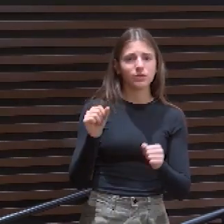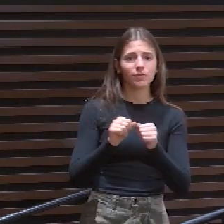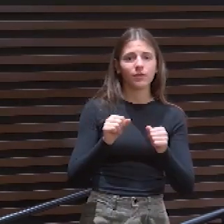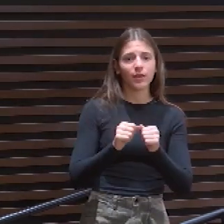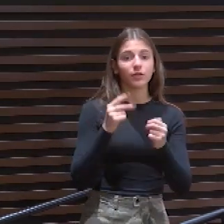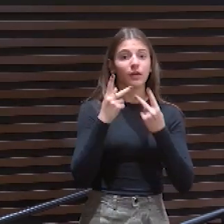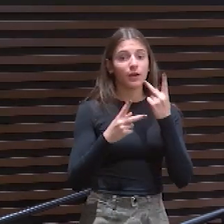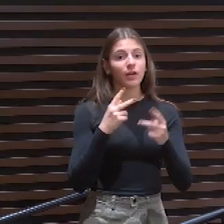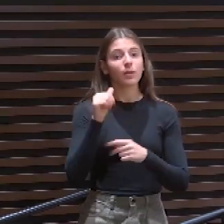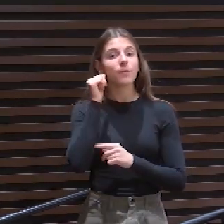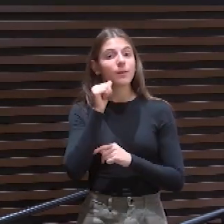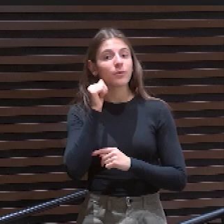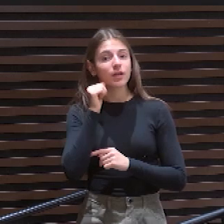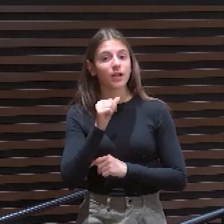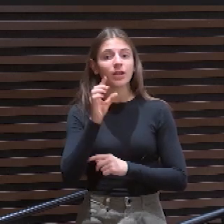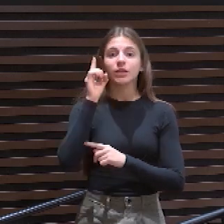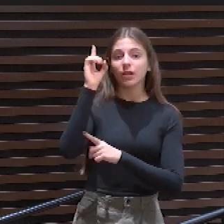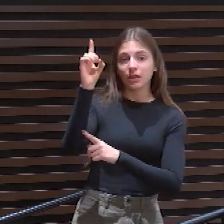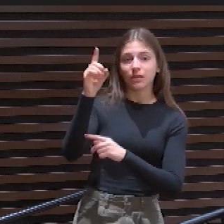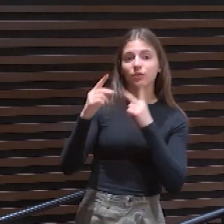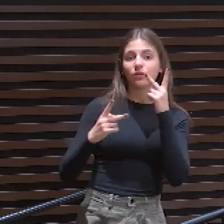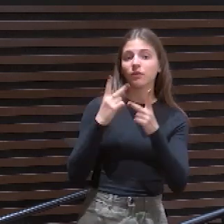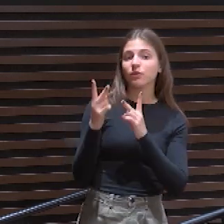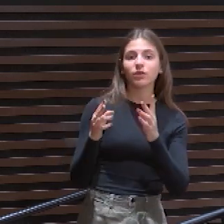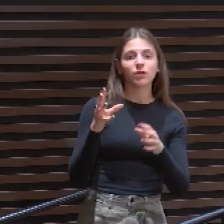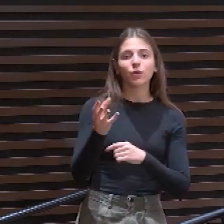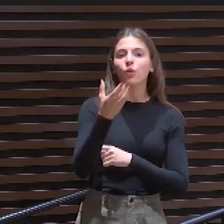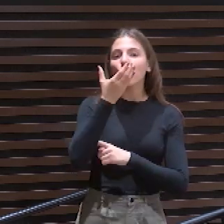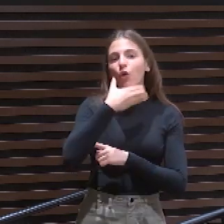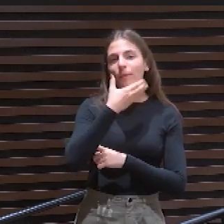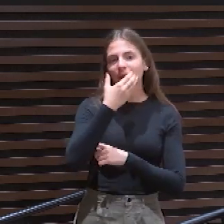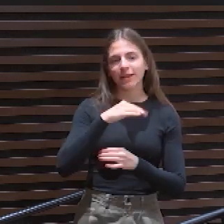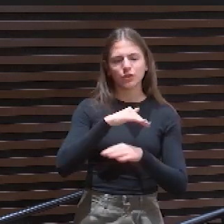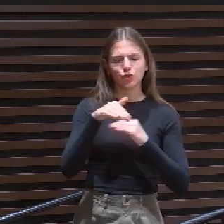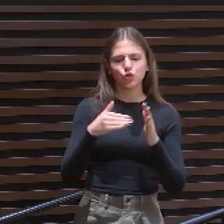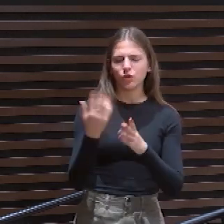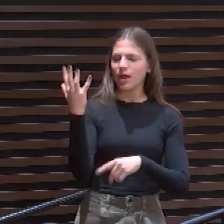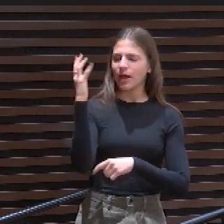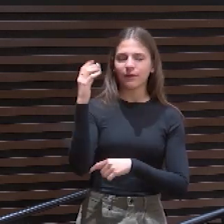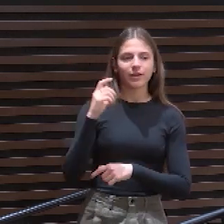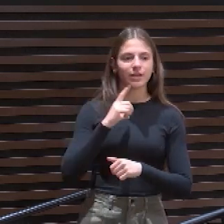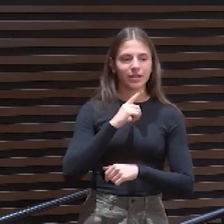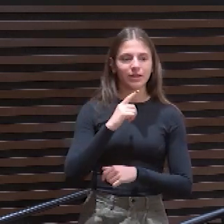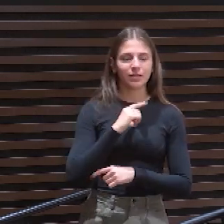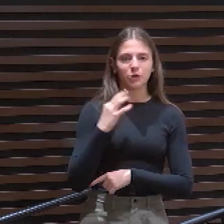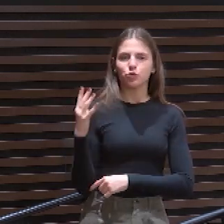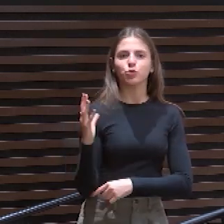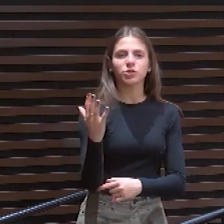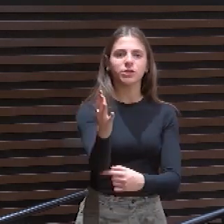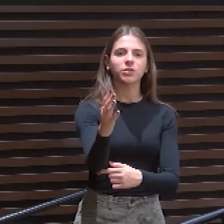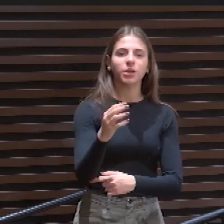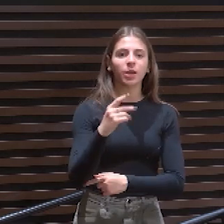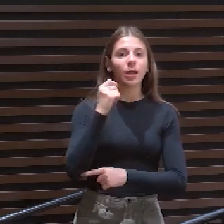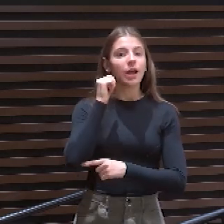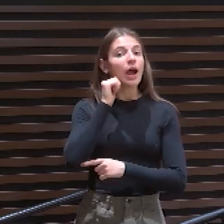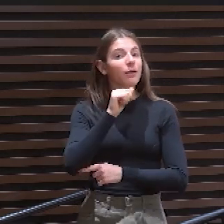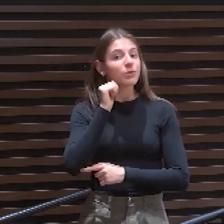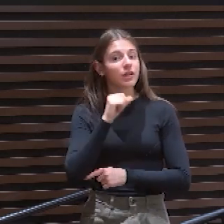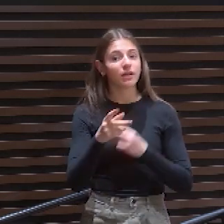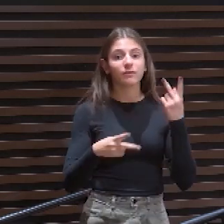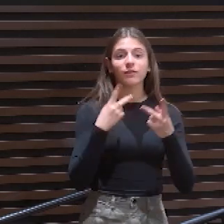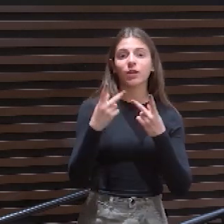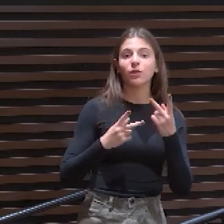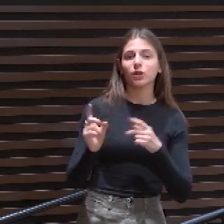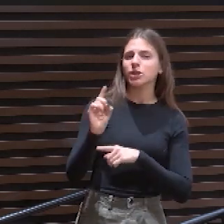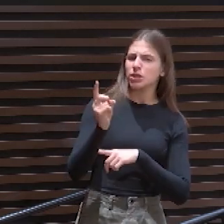é assim que Deus disse, não comereis de toda a árvore do jardim? Respondeu-lhe a mulher: não, não foi assim que Deus disse, não.